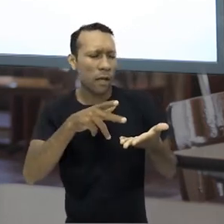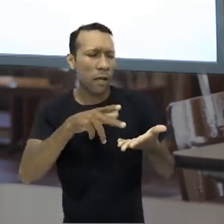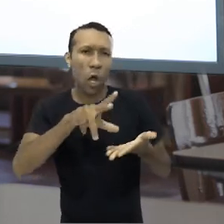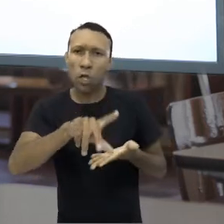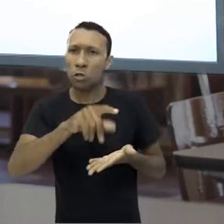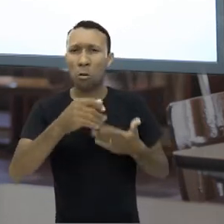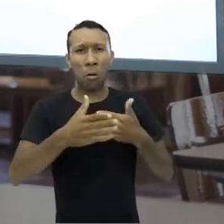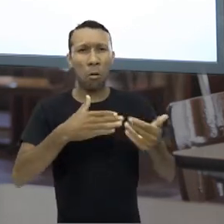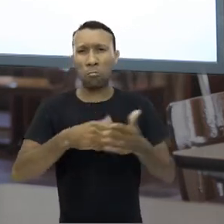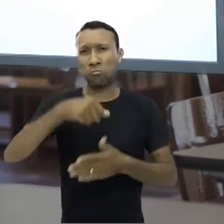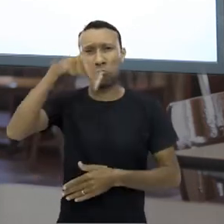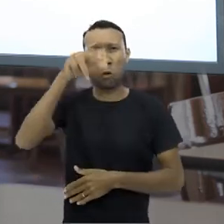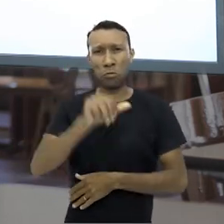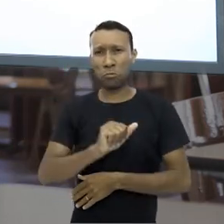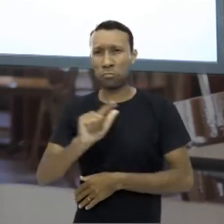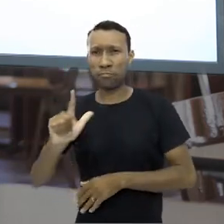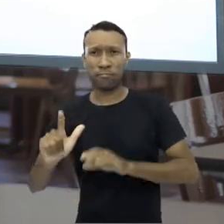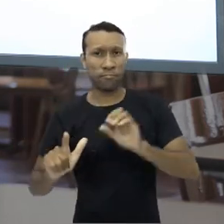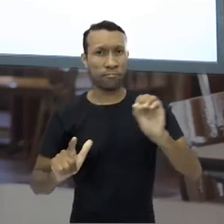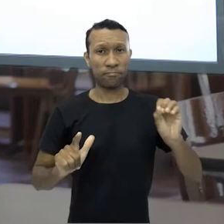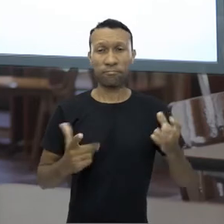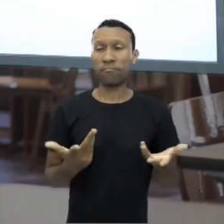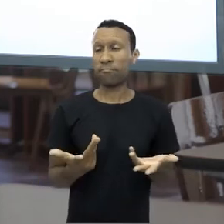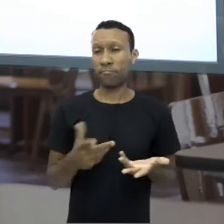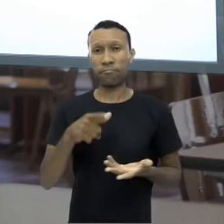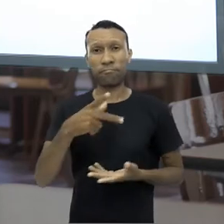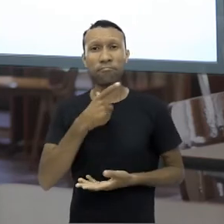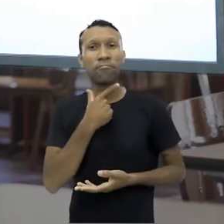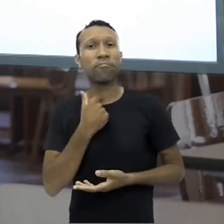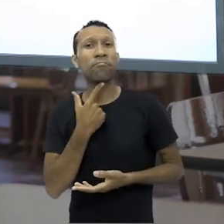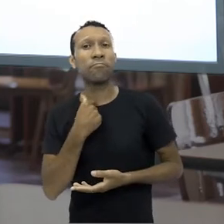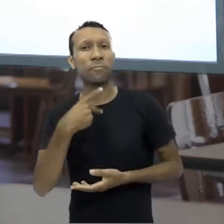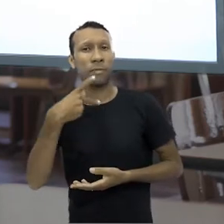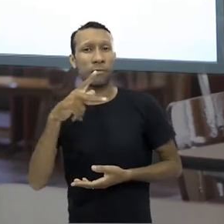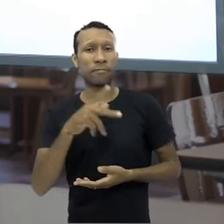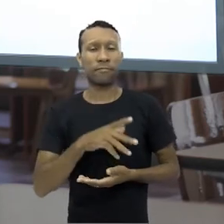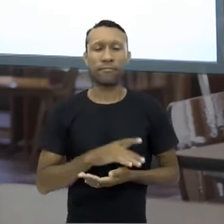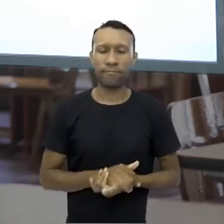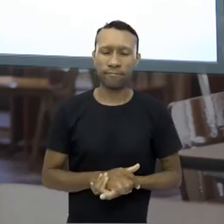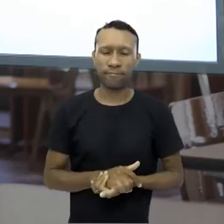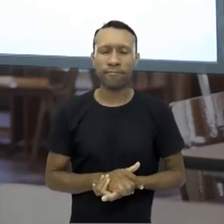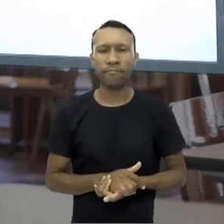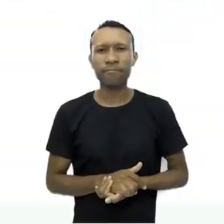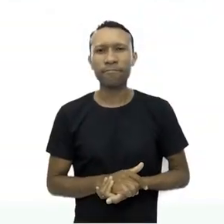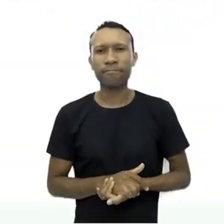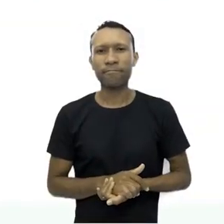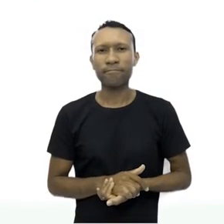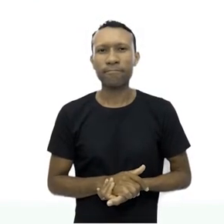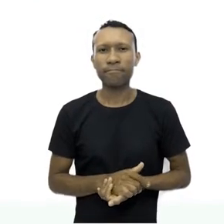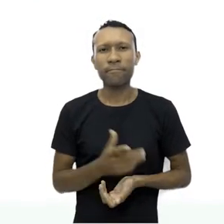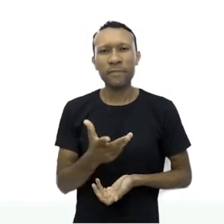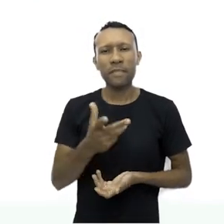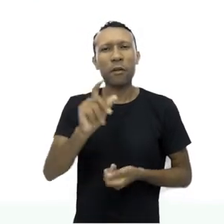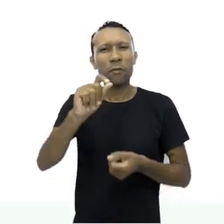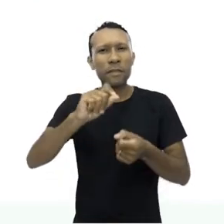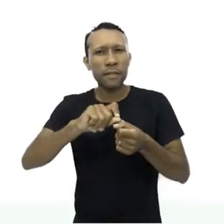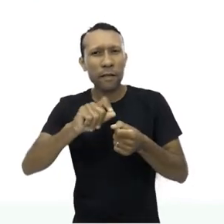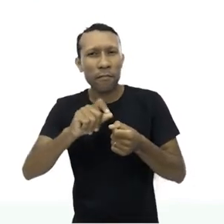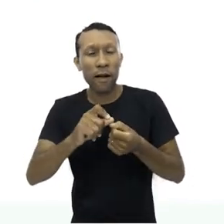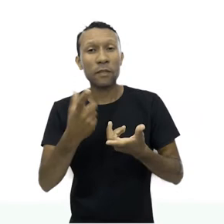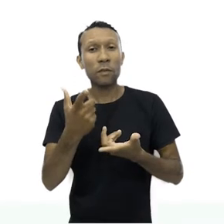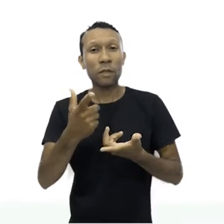o norte, que vai ser o sul, que vai ser o leste, o oeste, tá bom? Para facilitar a nossa vida. Aí, ó, eu quero que vocês construam essa